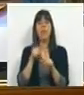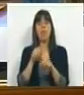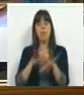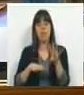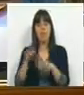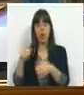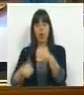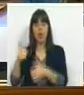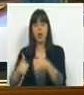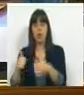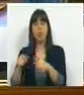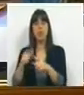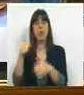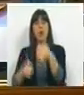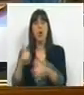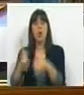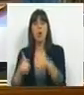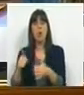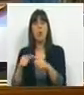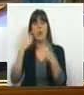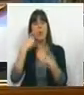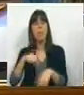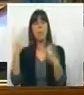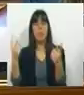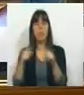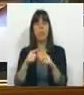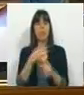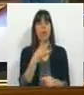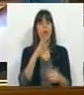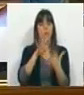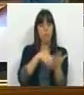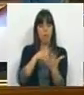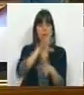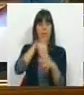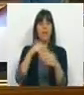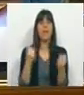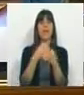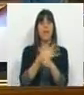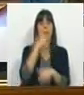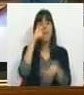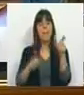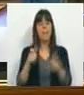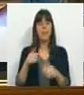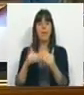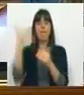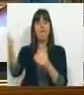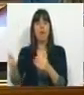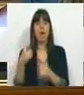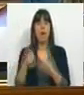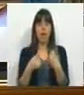feito concurso público de quadros dentro do IFP por pessoas vindas de fora,